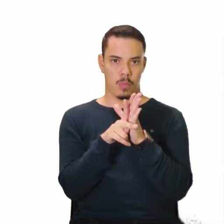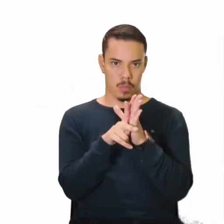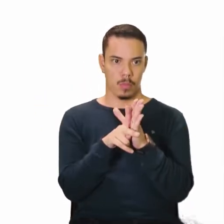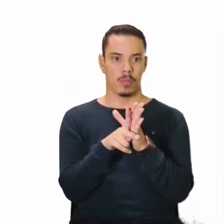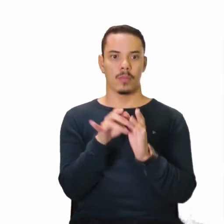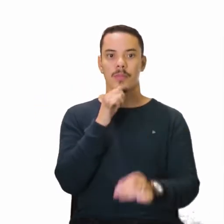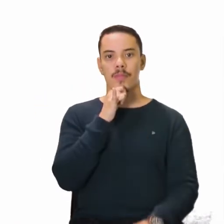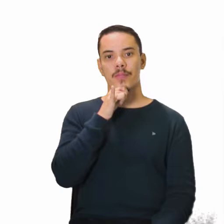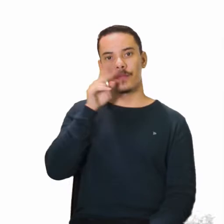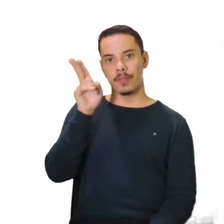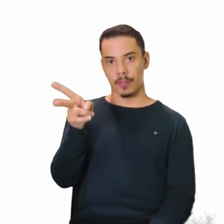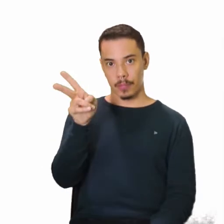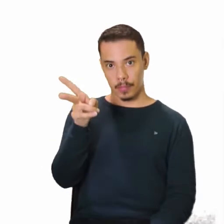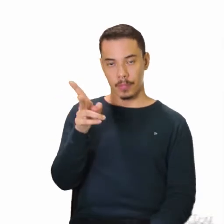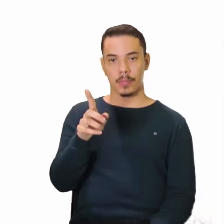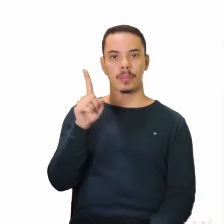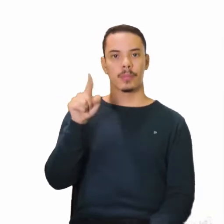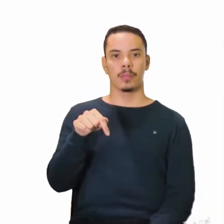no exemplo,